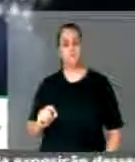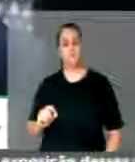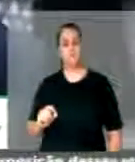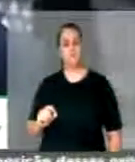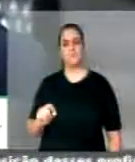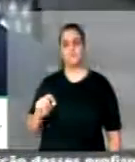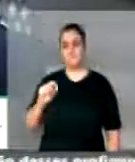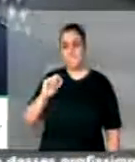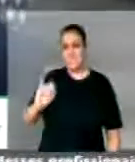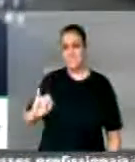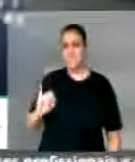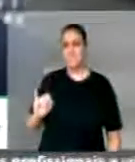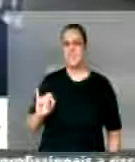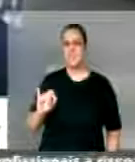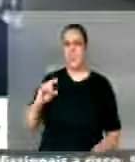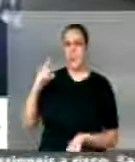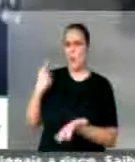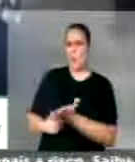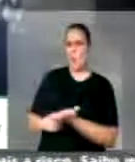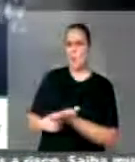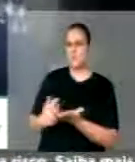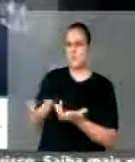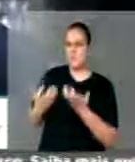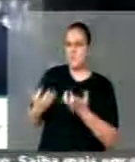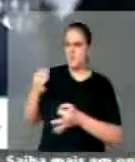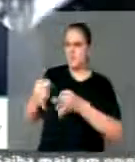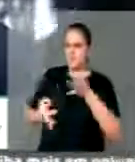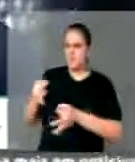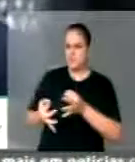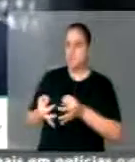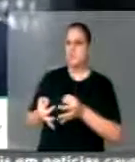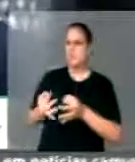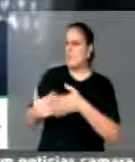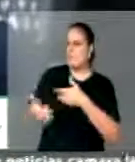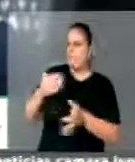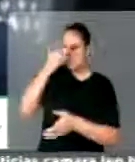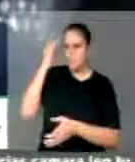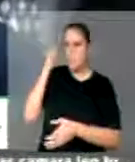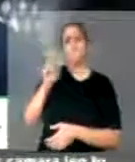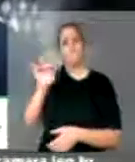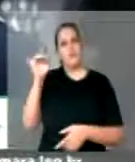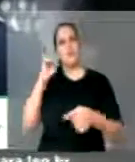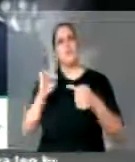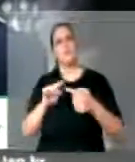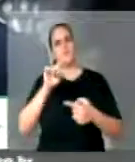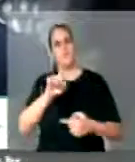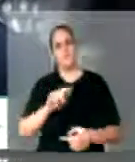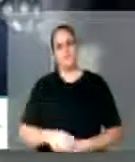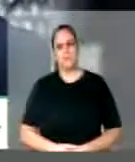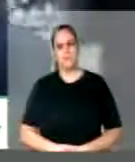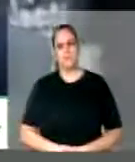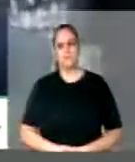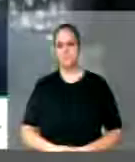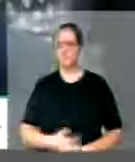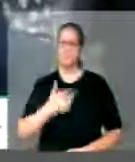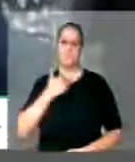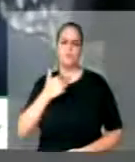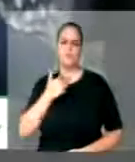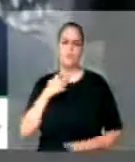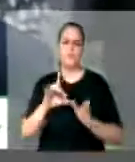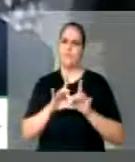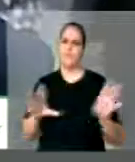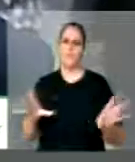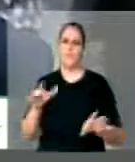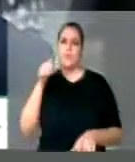compromisso com a justiça hão de concordar com Vossa Excelência. Como admitir que as mulheres trabalham até 14 horas por